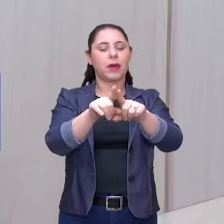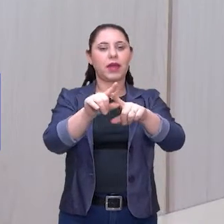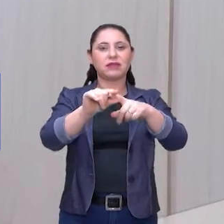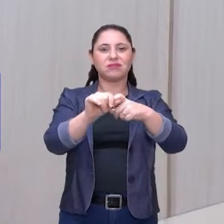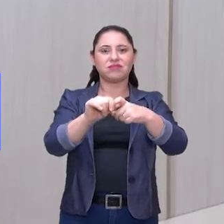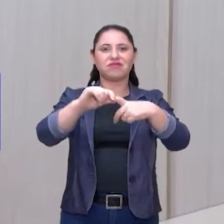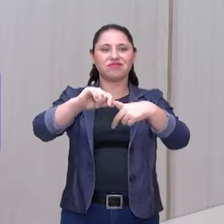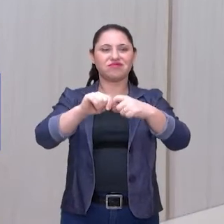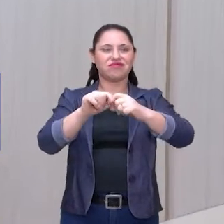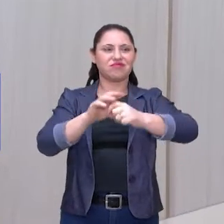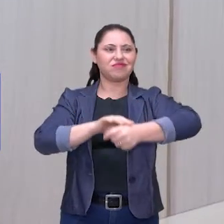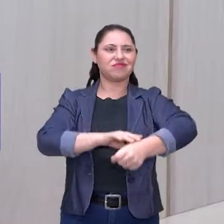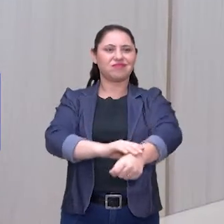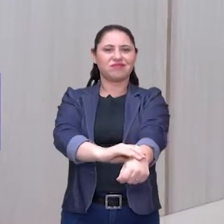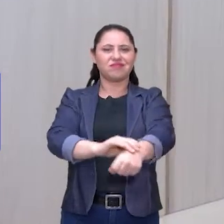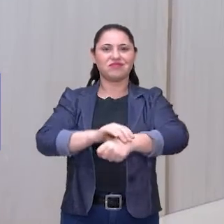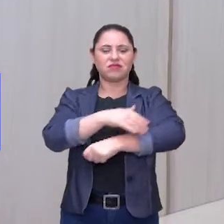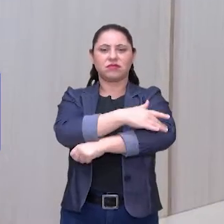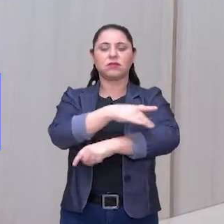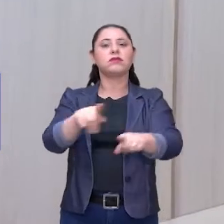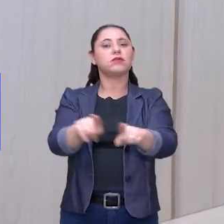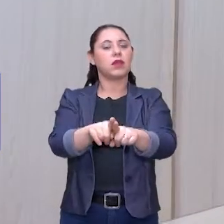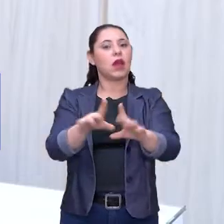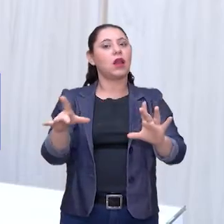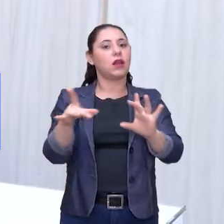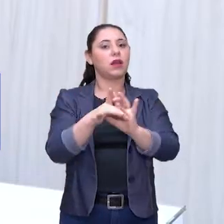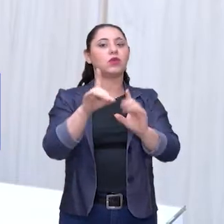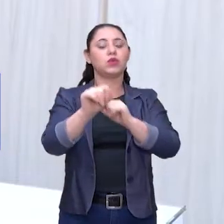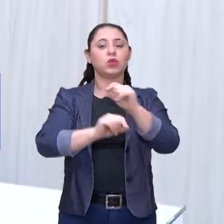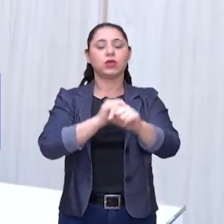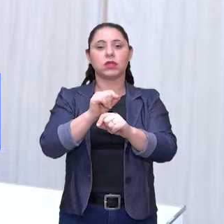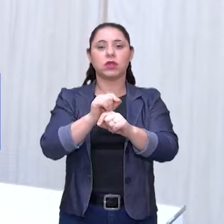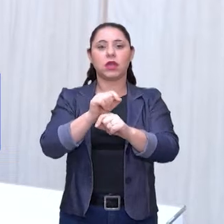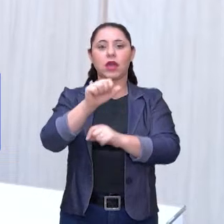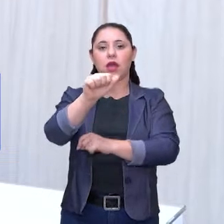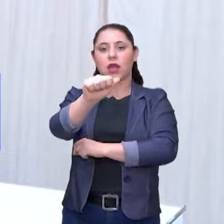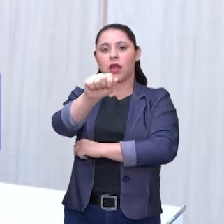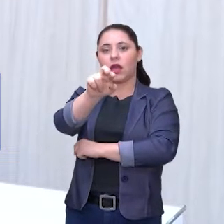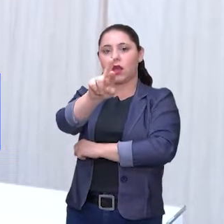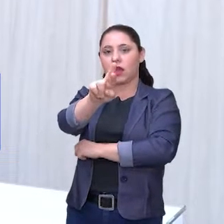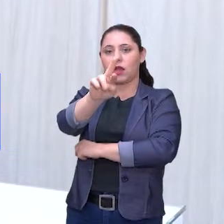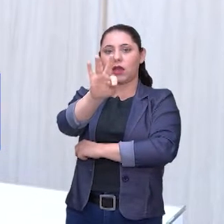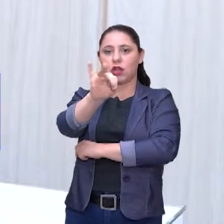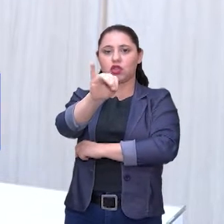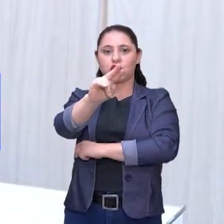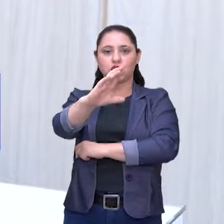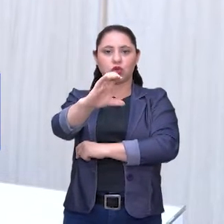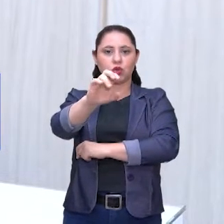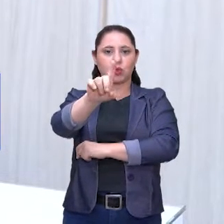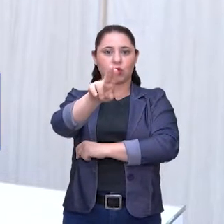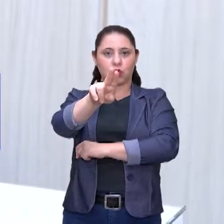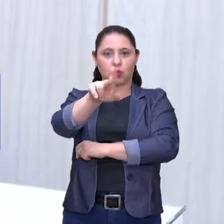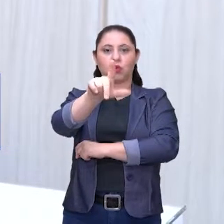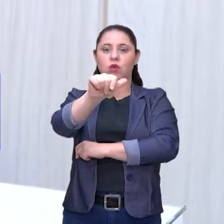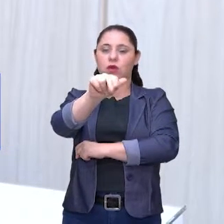das articulações. Geralmente as doenças autoimunes estão muito associado com doença articular,